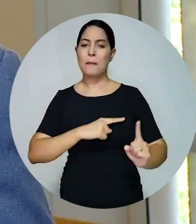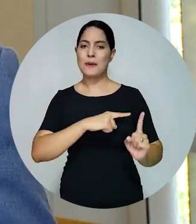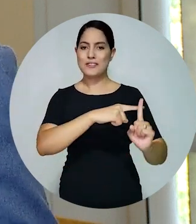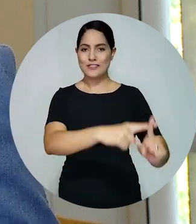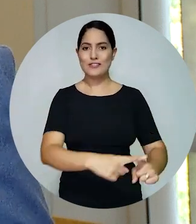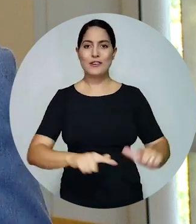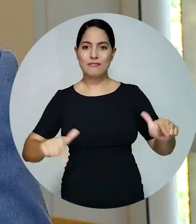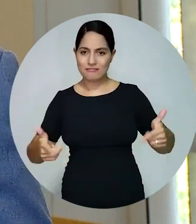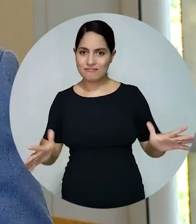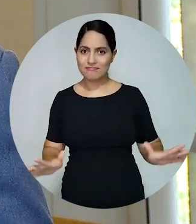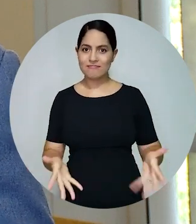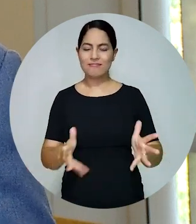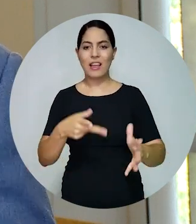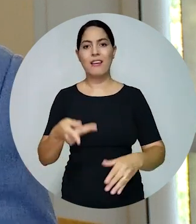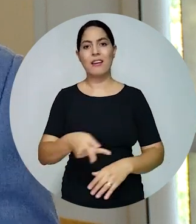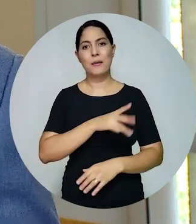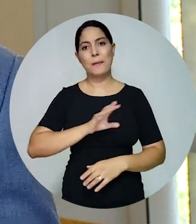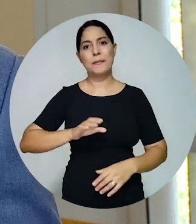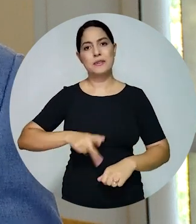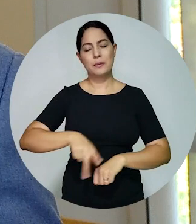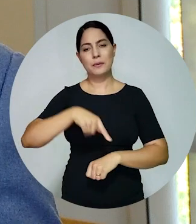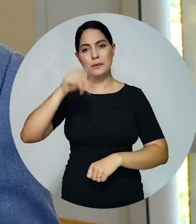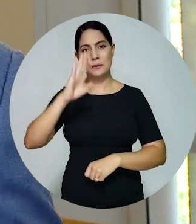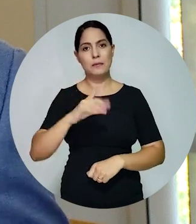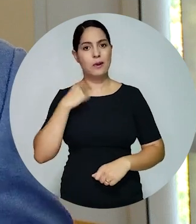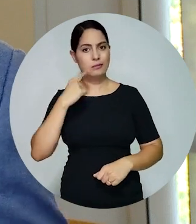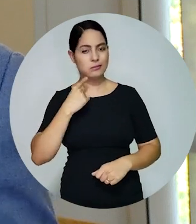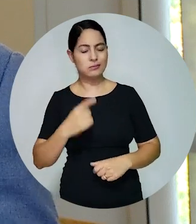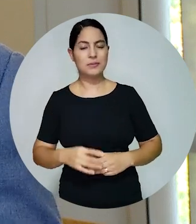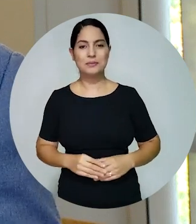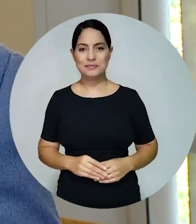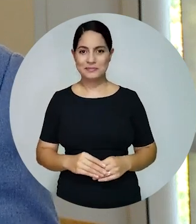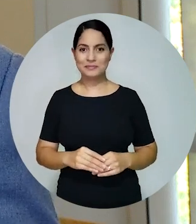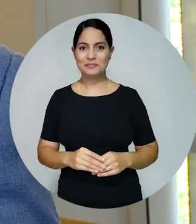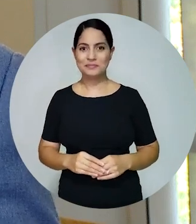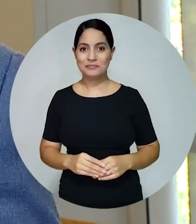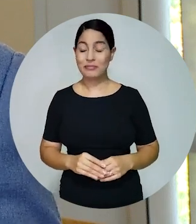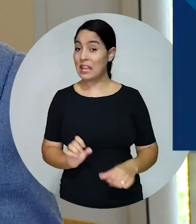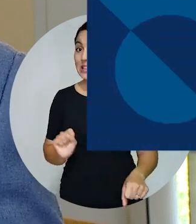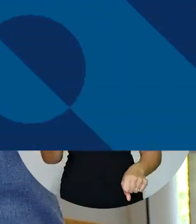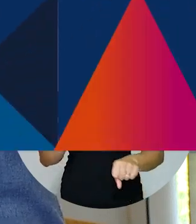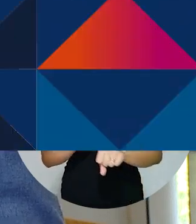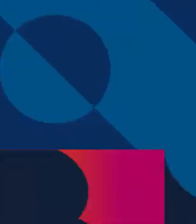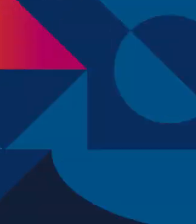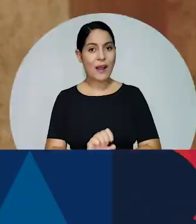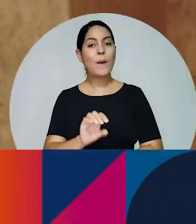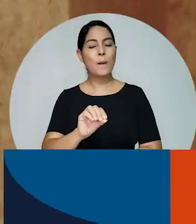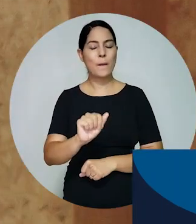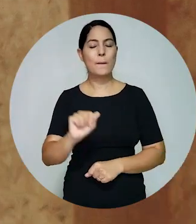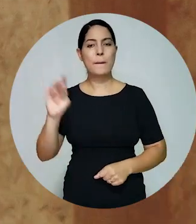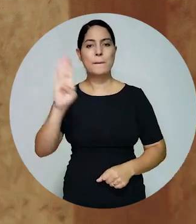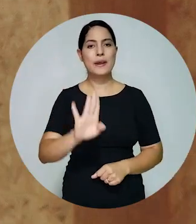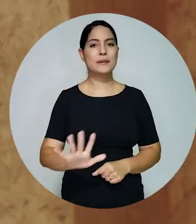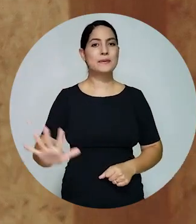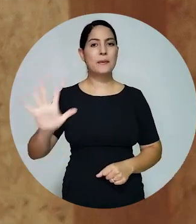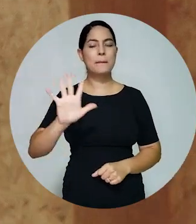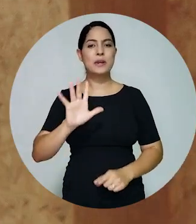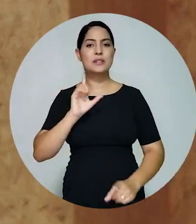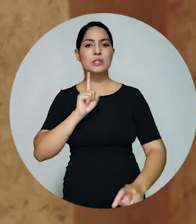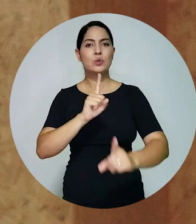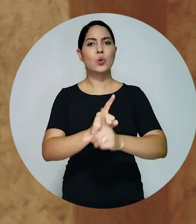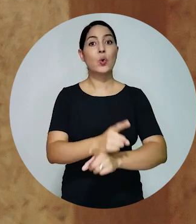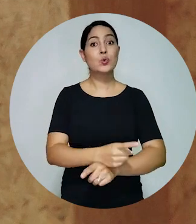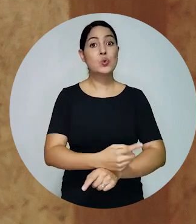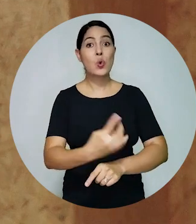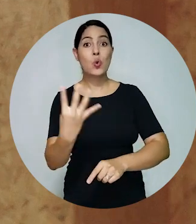trazer resultados proativos e positivos para essa comissão para a advocacia brasileira. E não para por aí. A